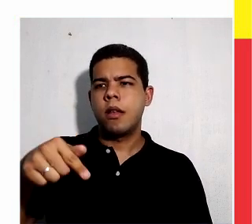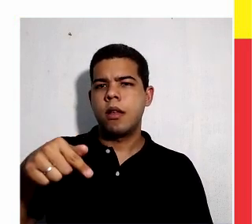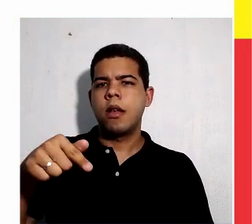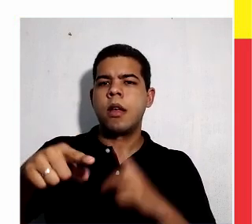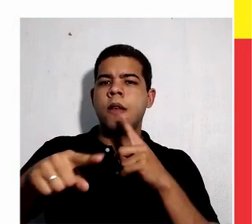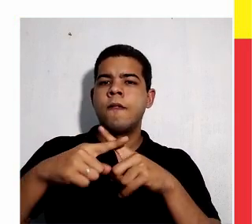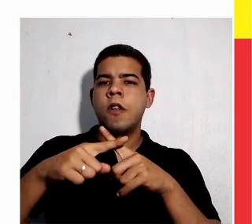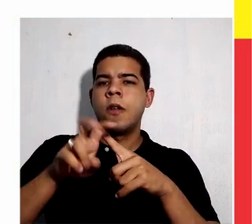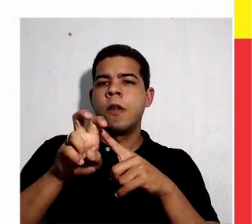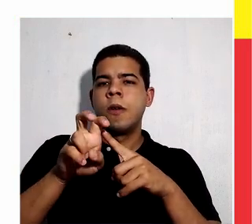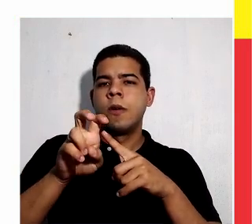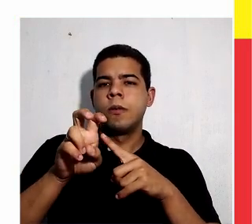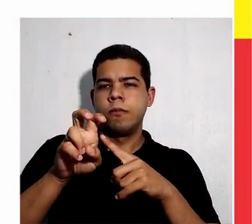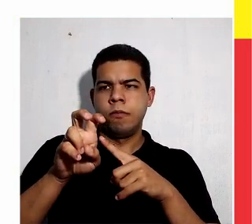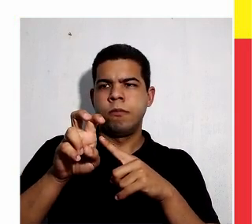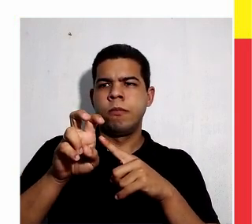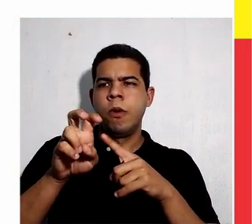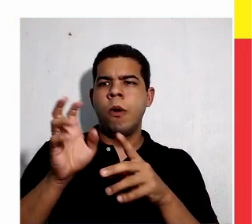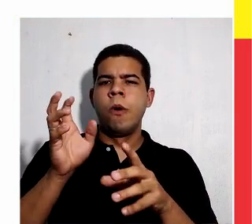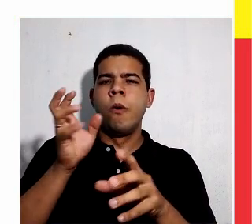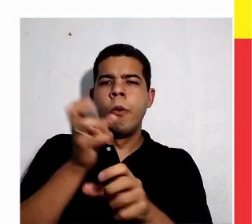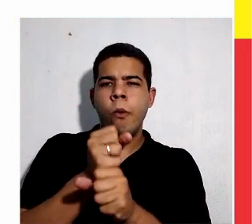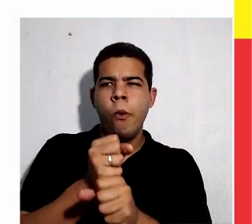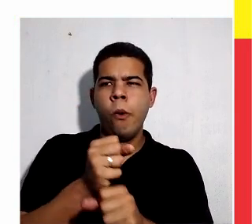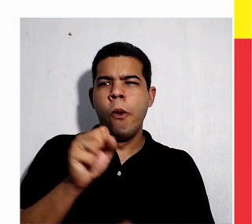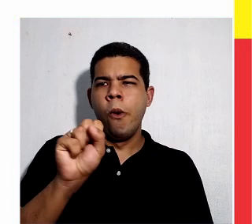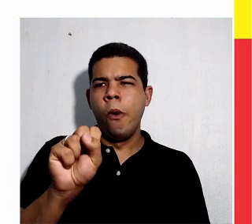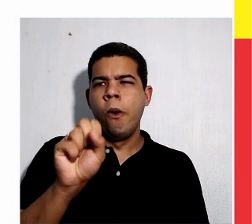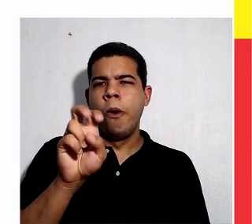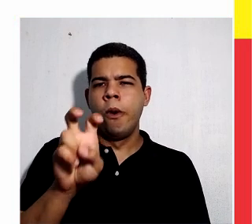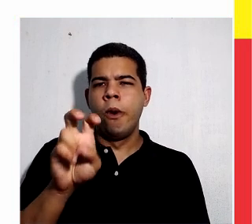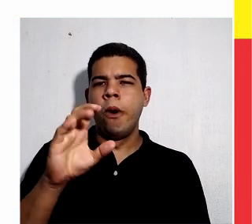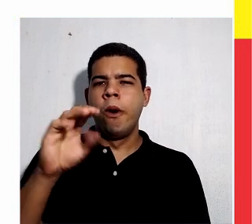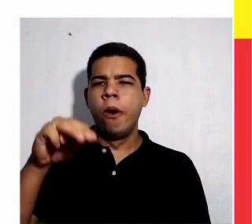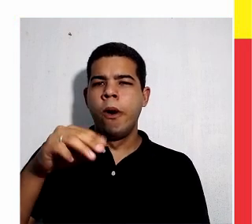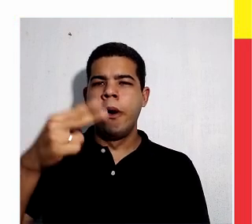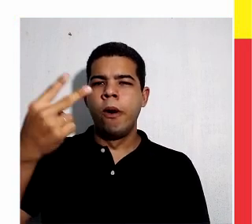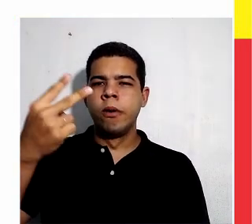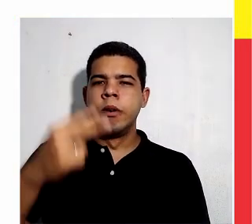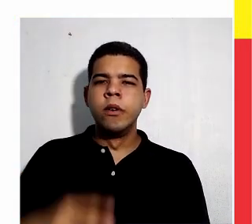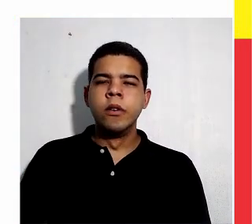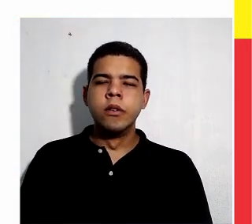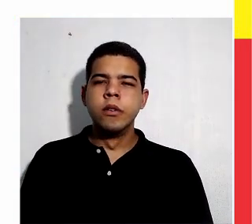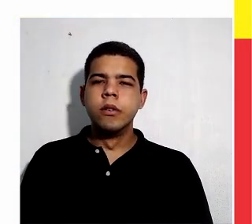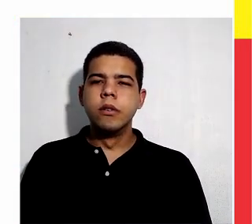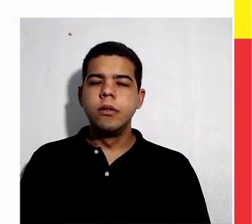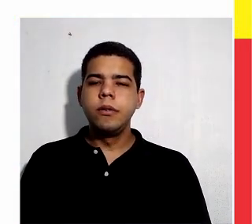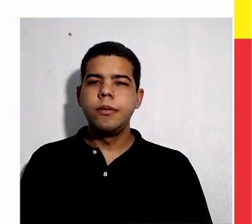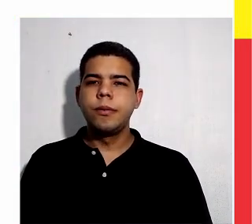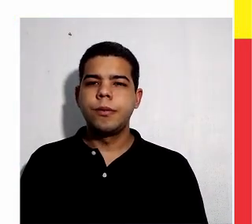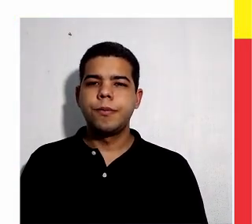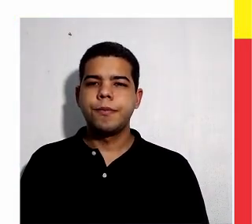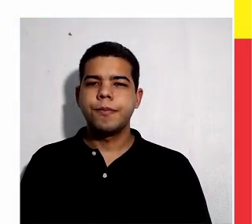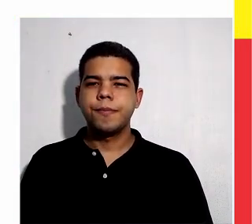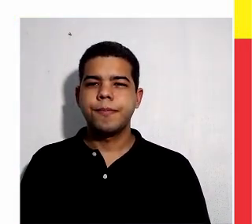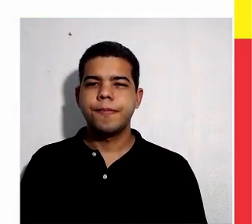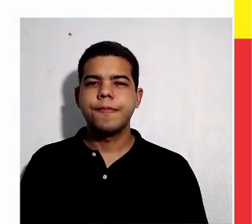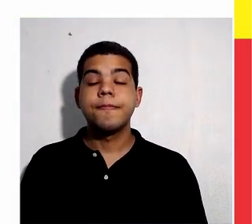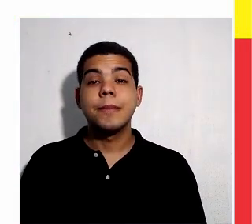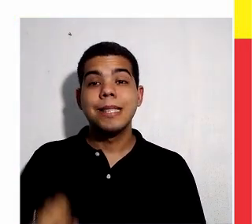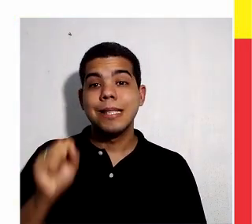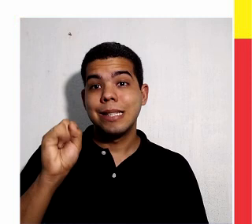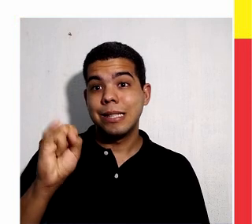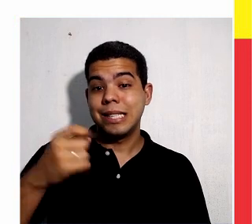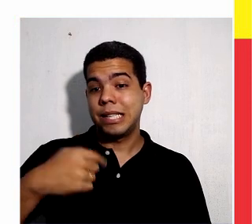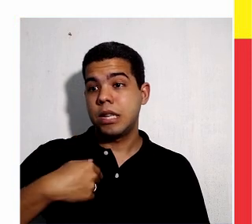vezes 5 centímetros. Isso me dá um total de 85 centímetros quadrados.